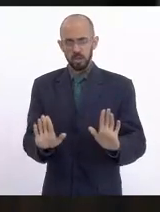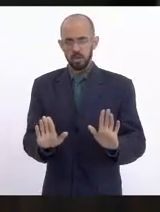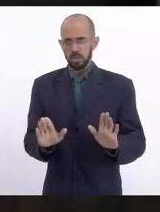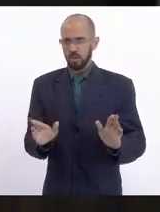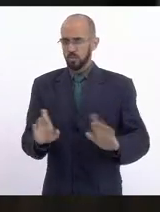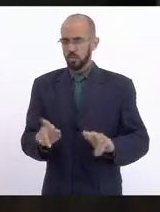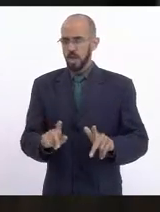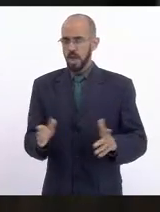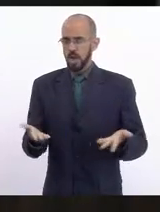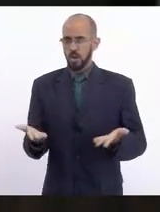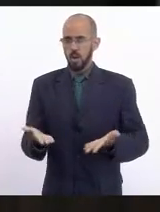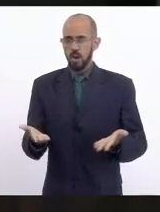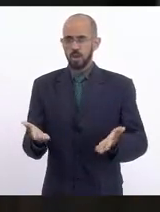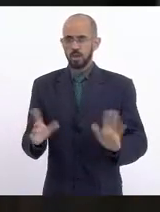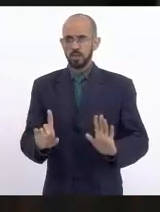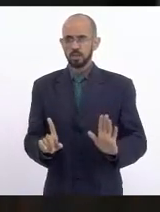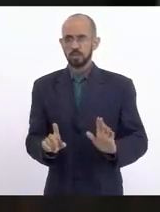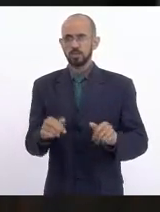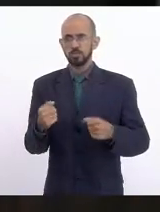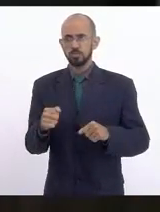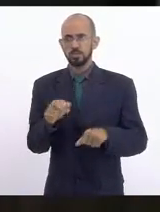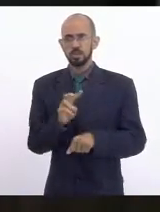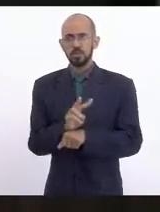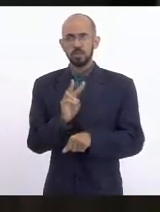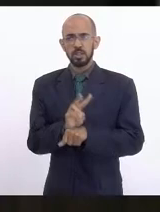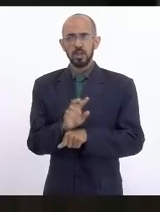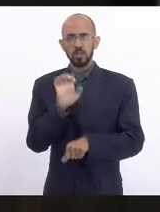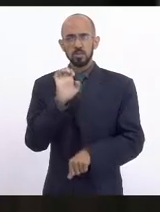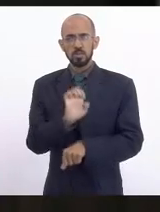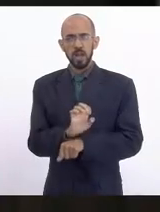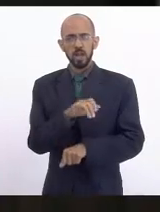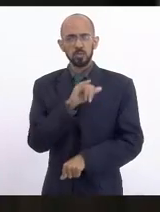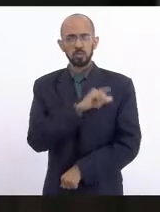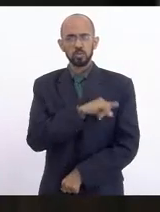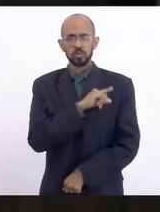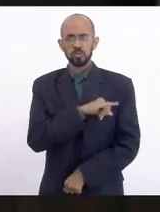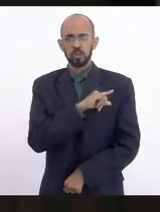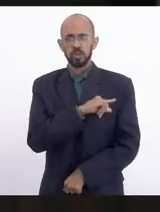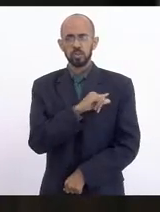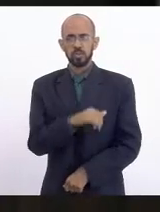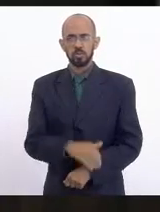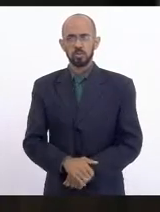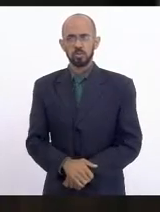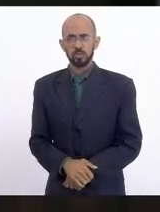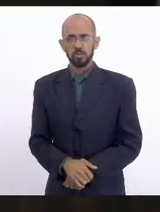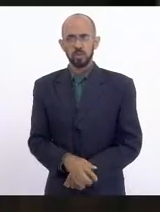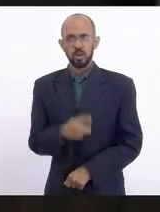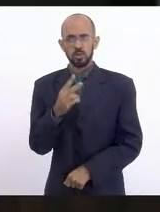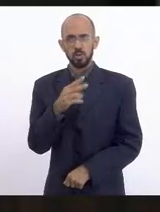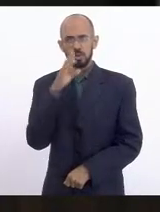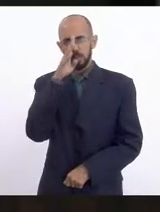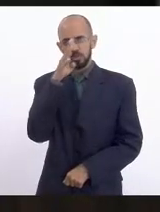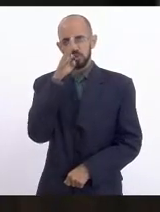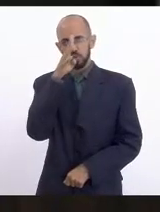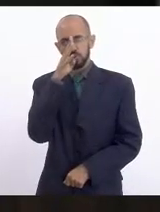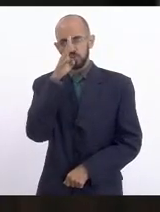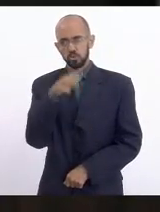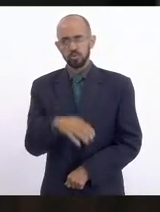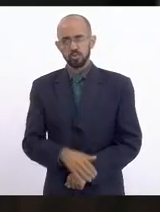disputa partidária mas agora é em defesa do Estado do Rio de Janeiro São dois Absurdos